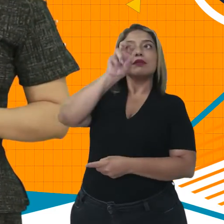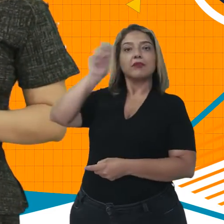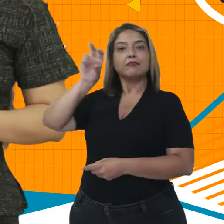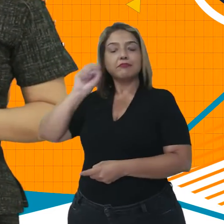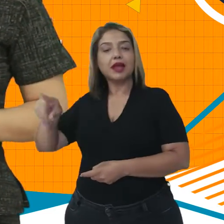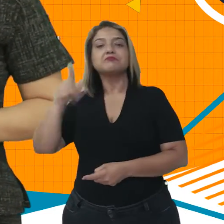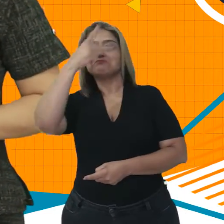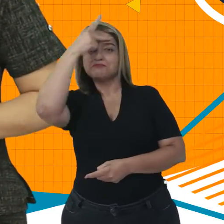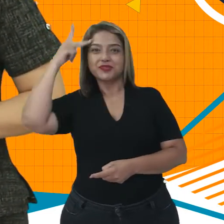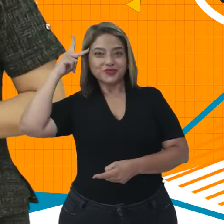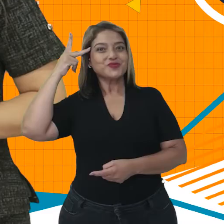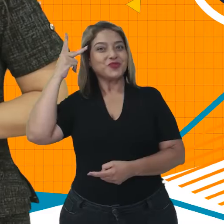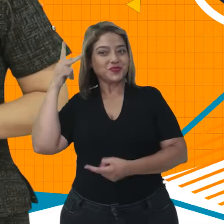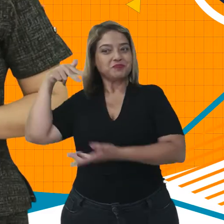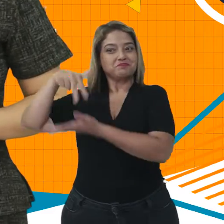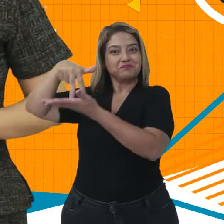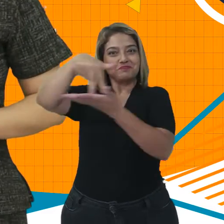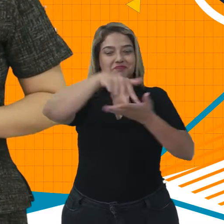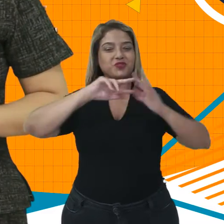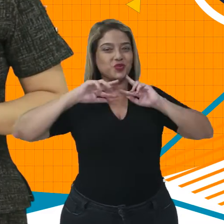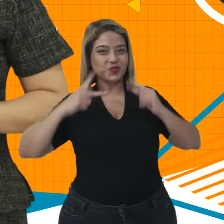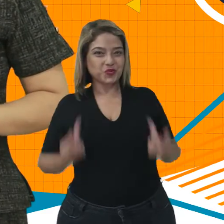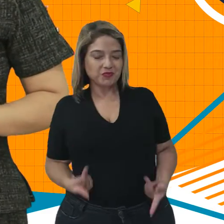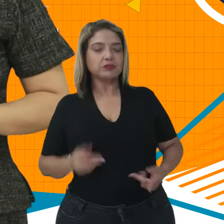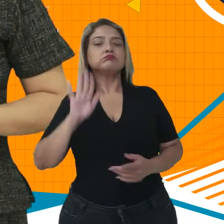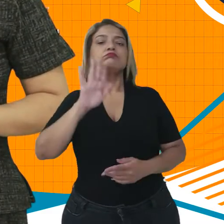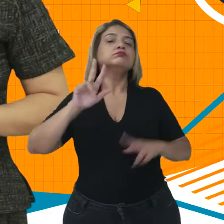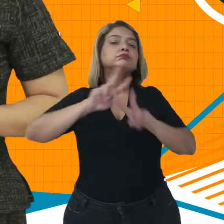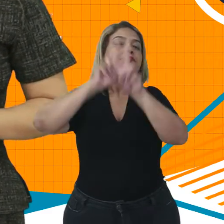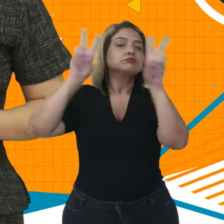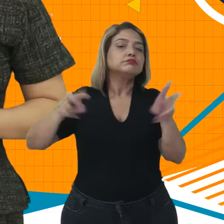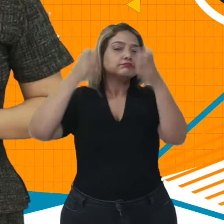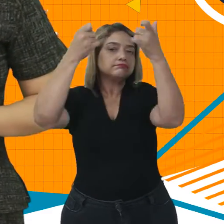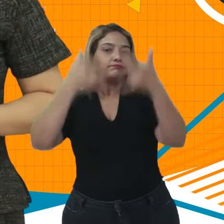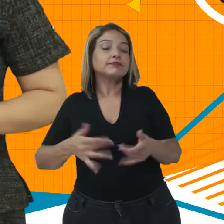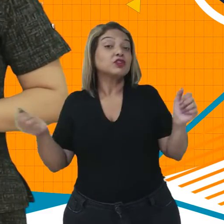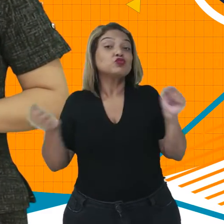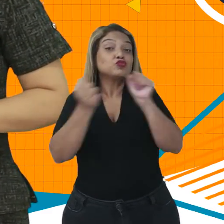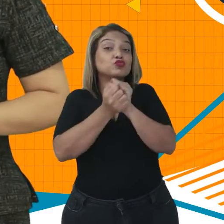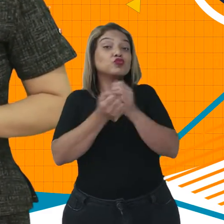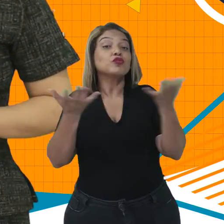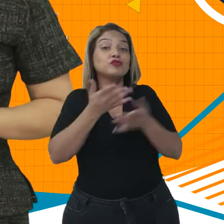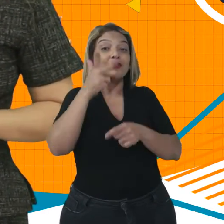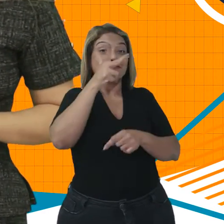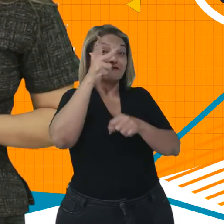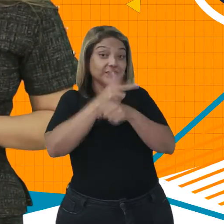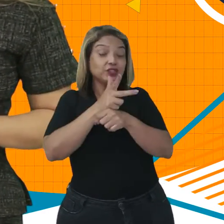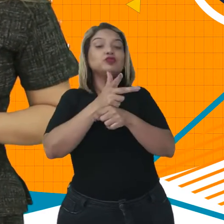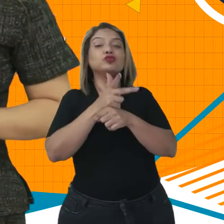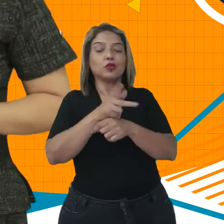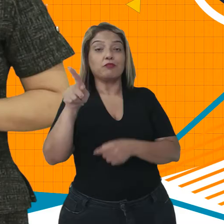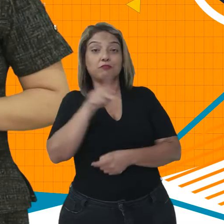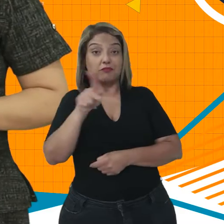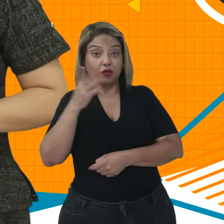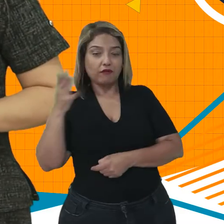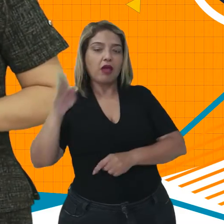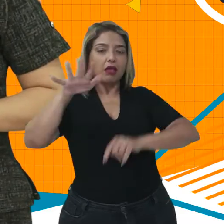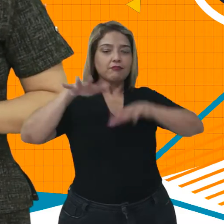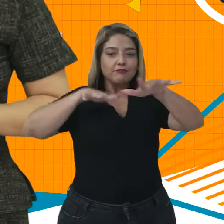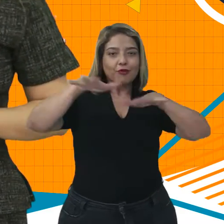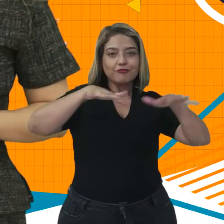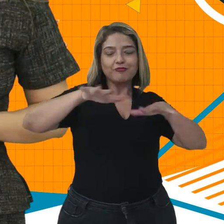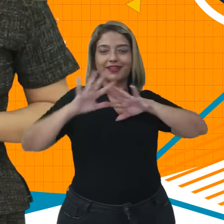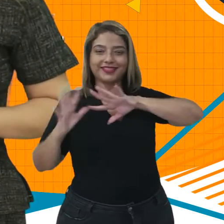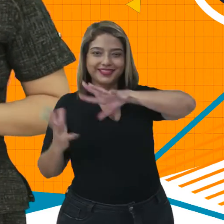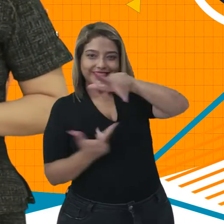os terráqueos. E sobre esse assunto, bora assistir juntos ao vídeo do professor Ailton sobre os